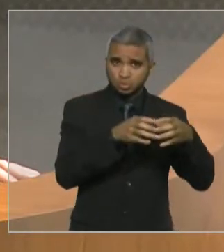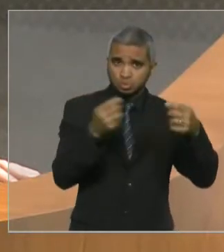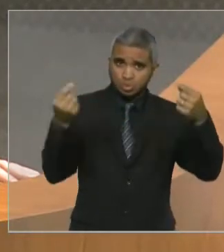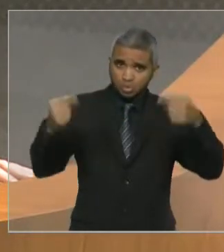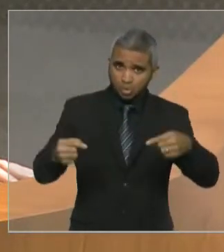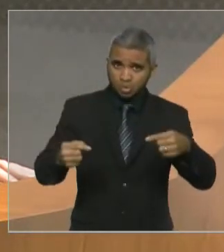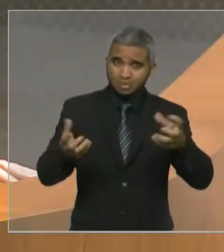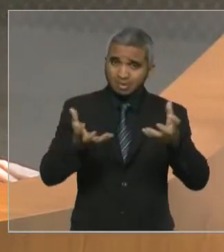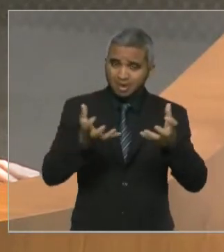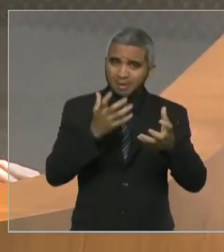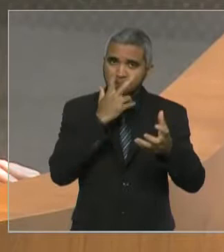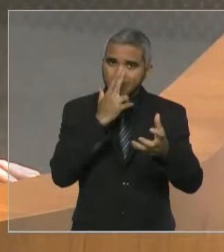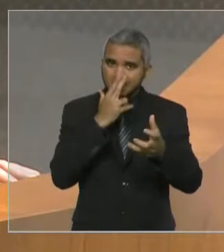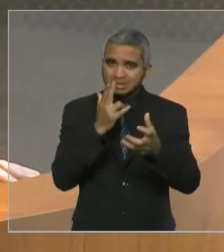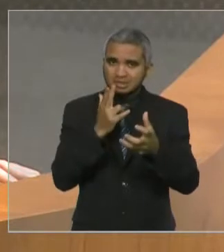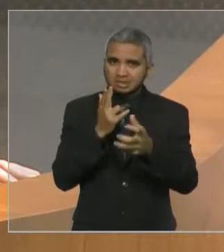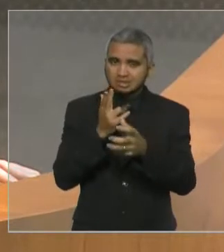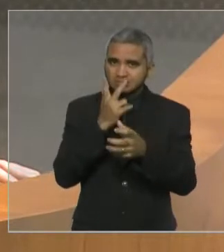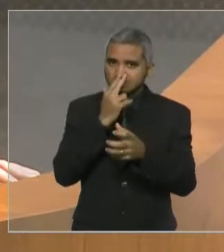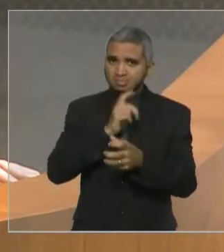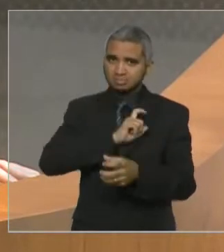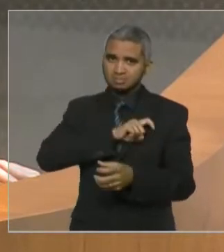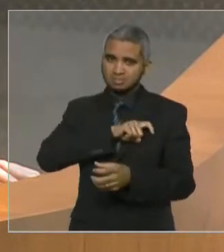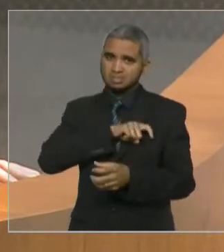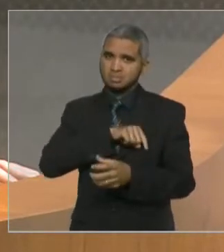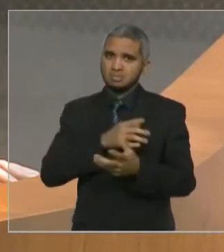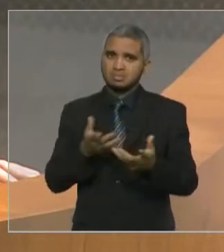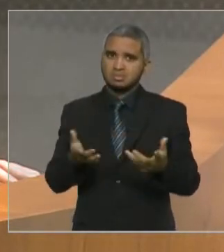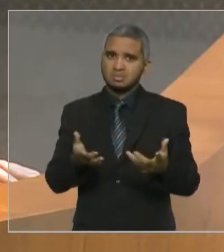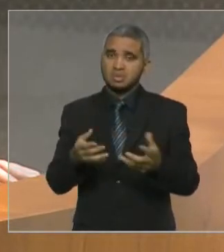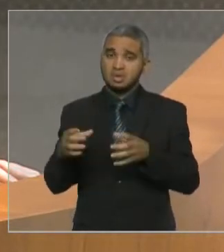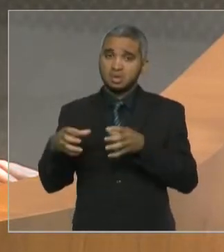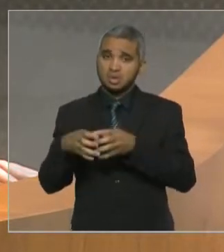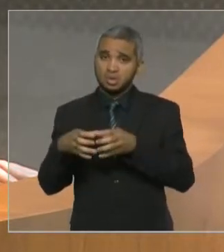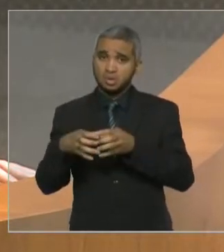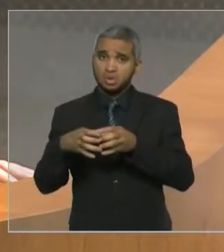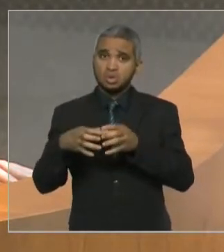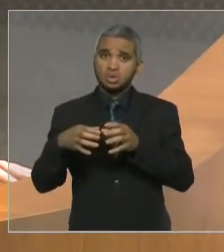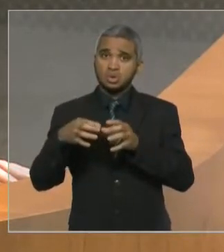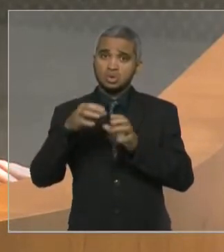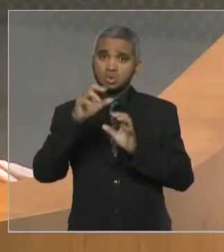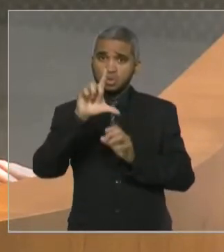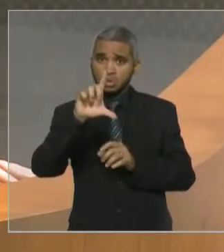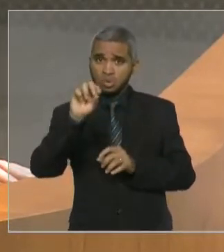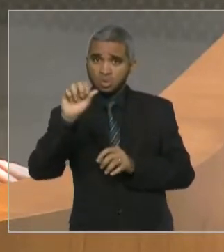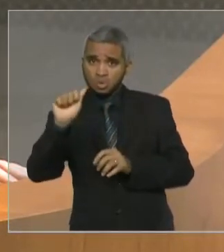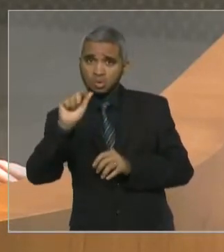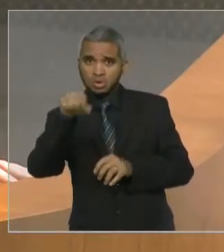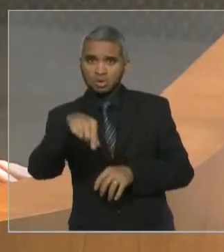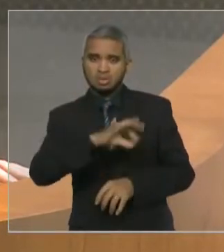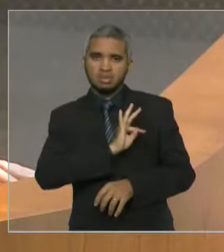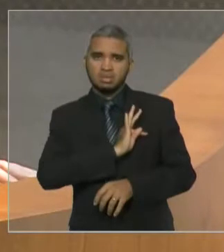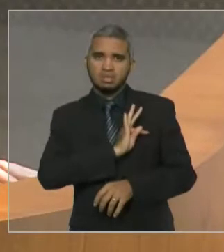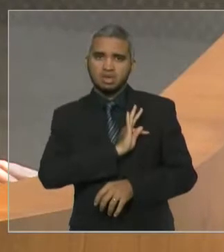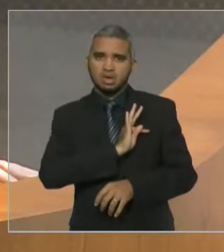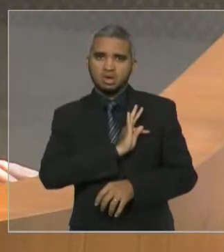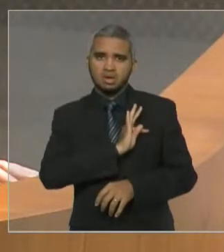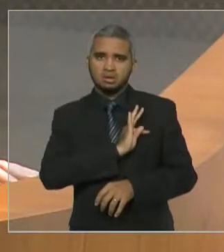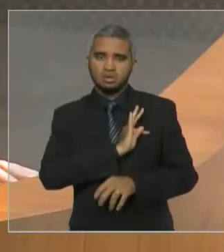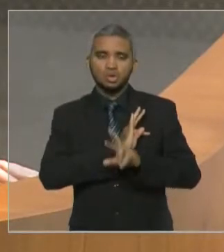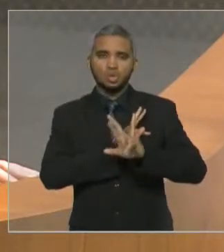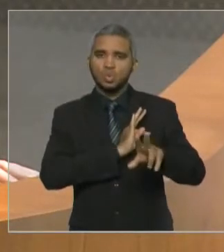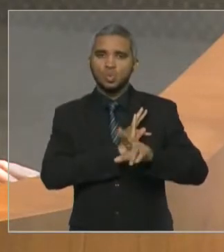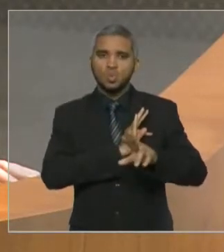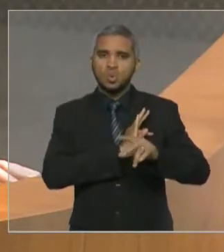especificamente técnica. A questão do orçamento é técnico, não é político, como alguns quiseram aqui